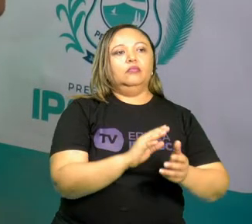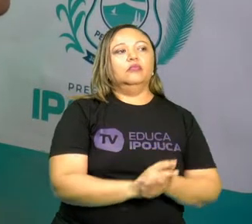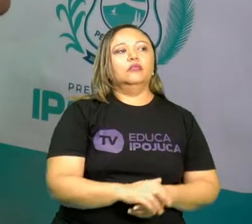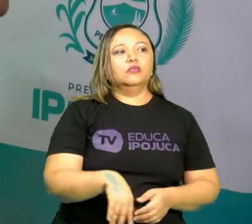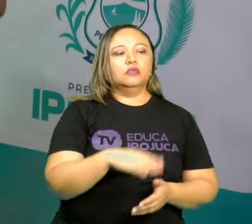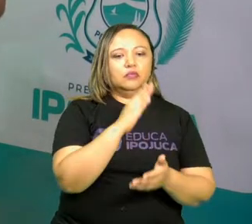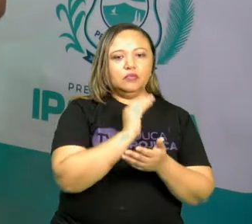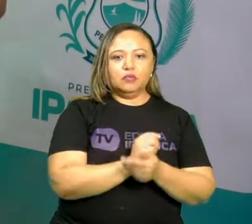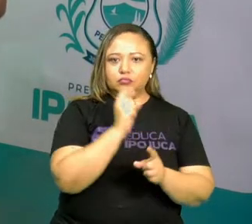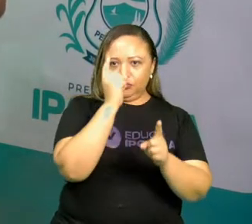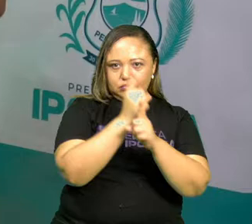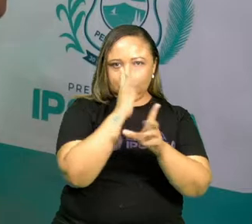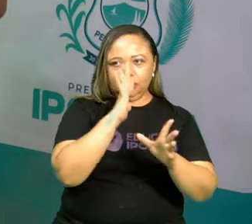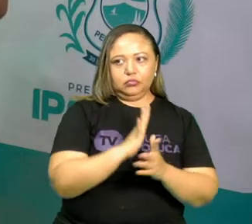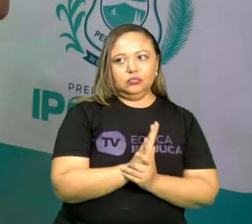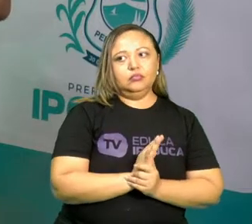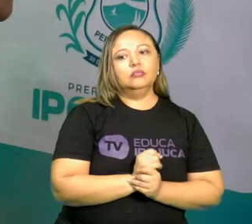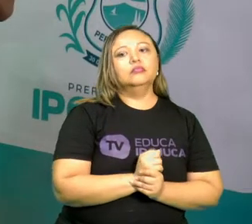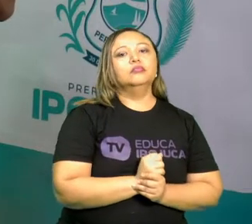Vamos descobrir agora?